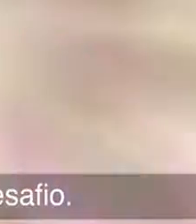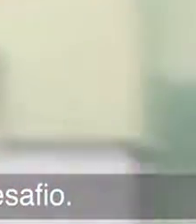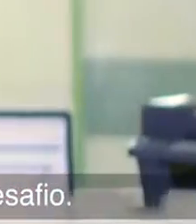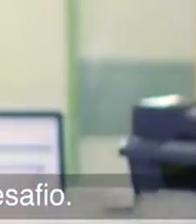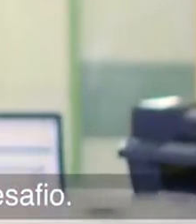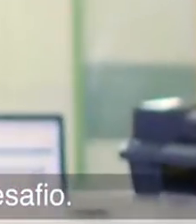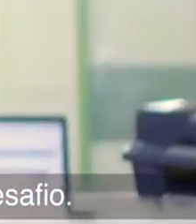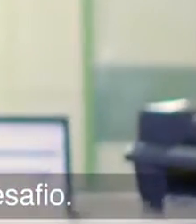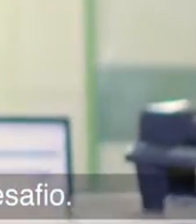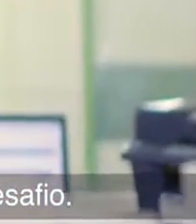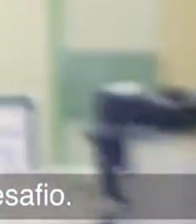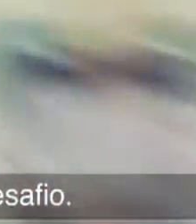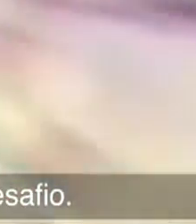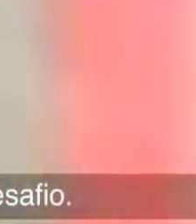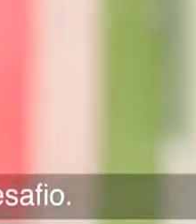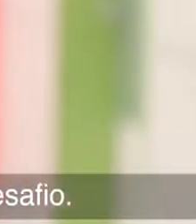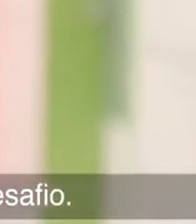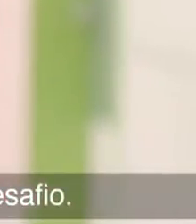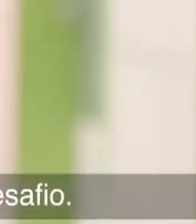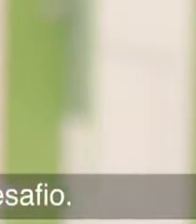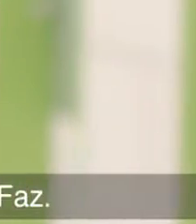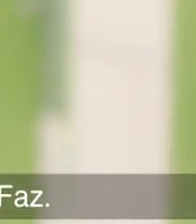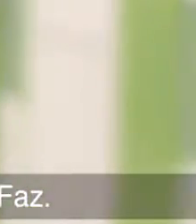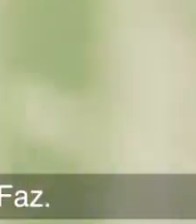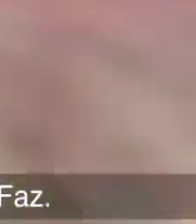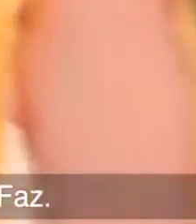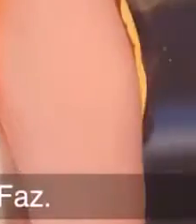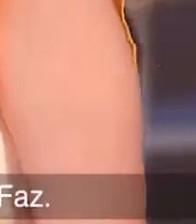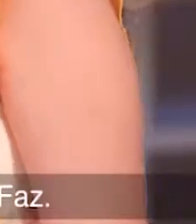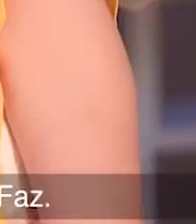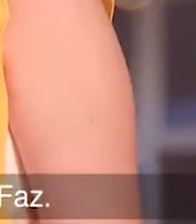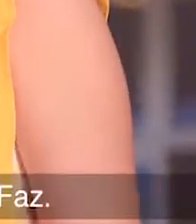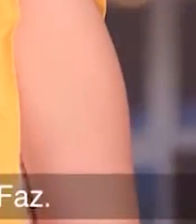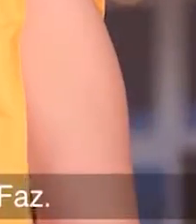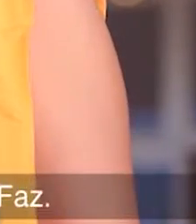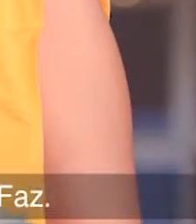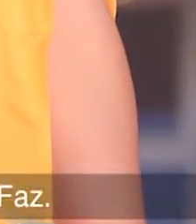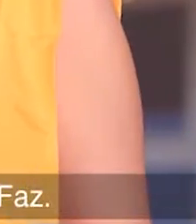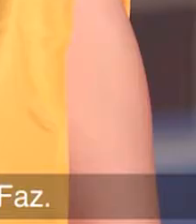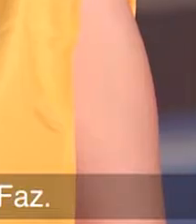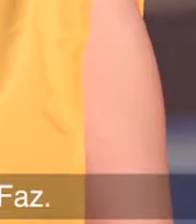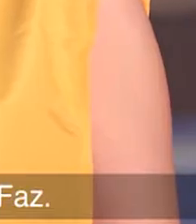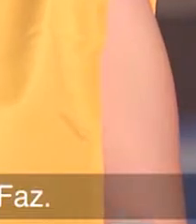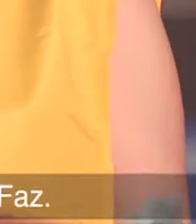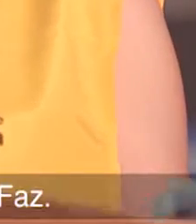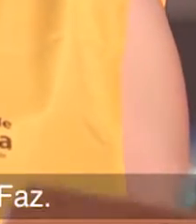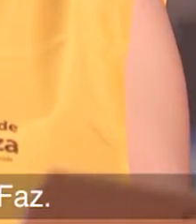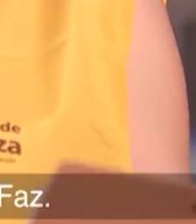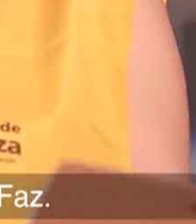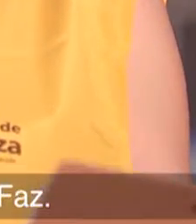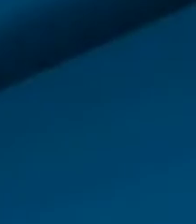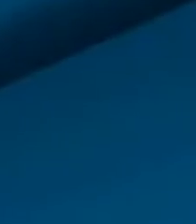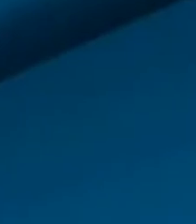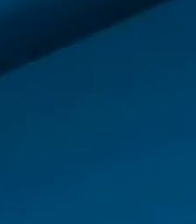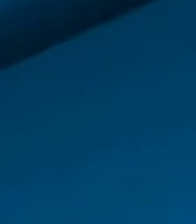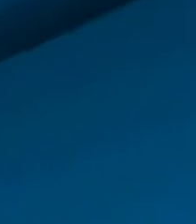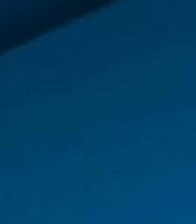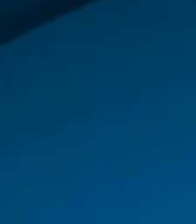está trabalhando para superar esse desafio. Prefeitura e você. Uma saúde melhor é a gente que